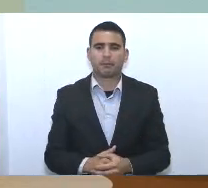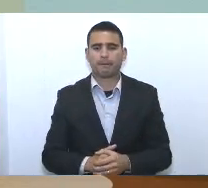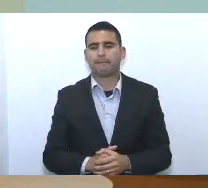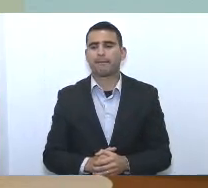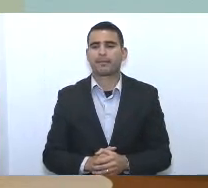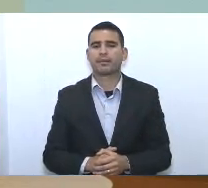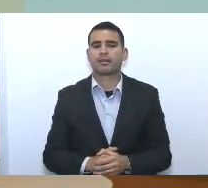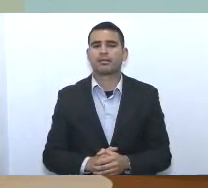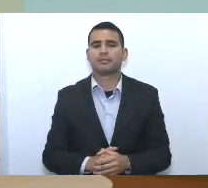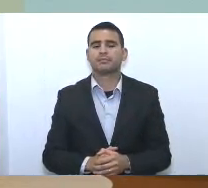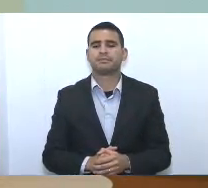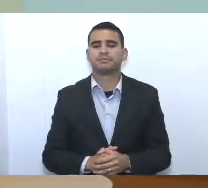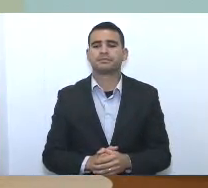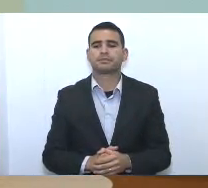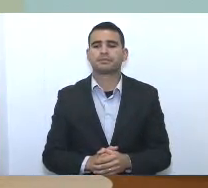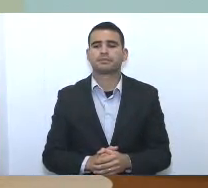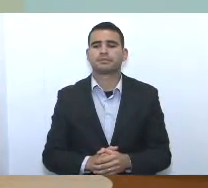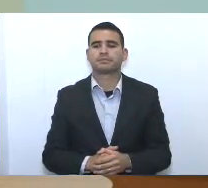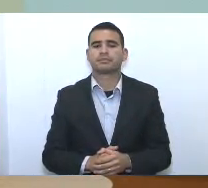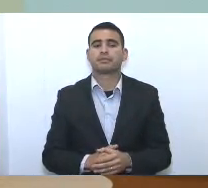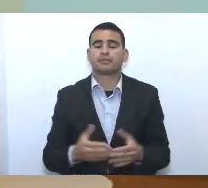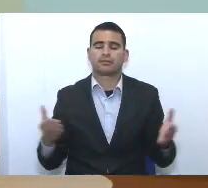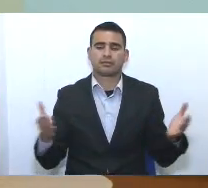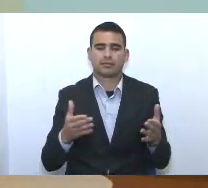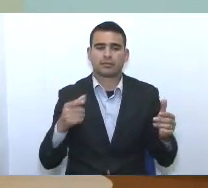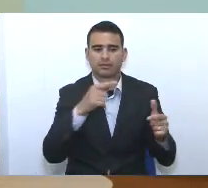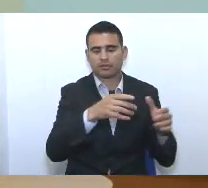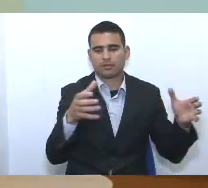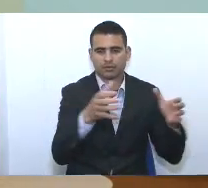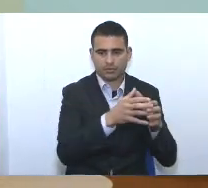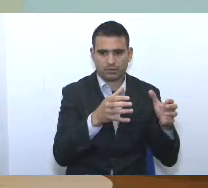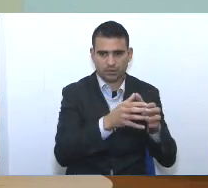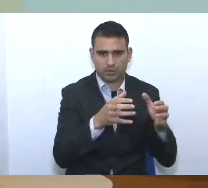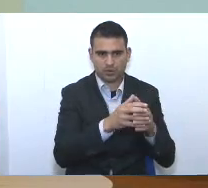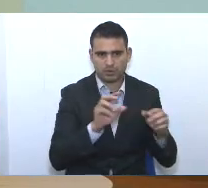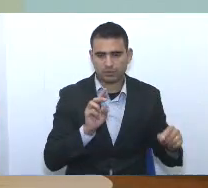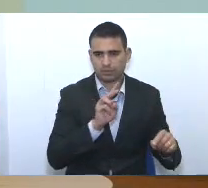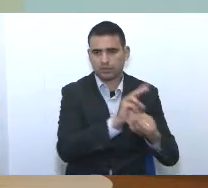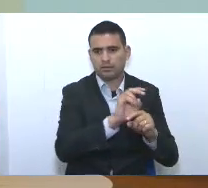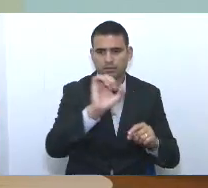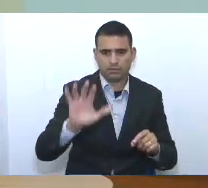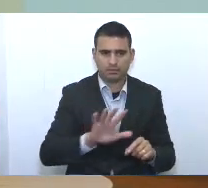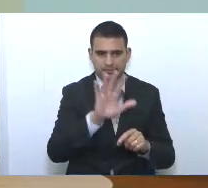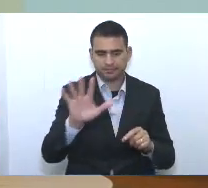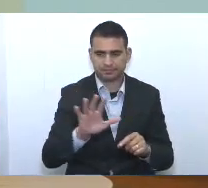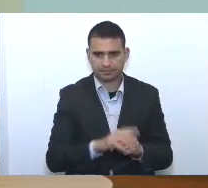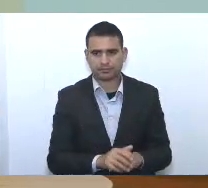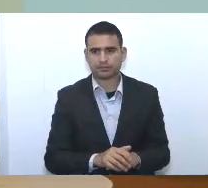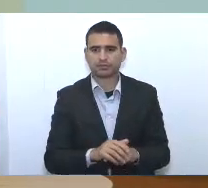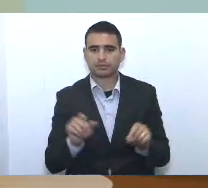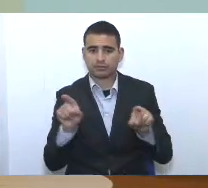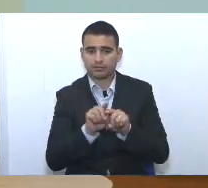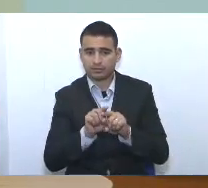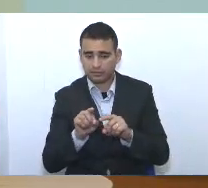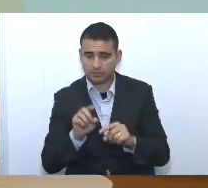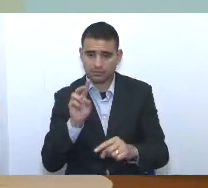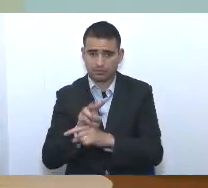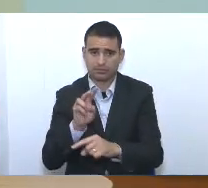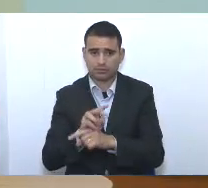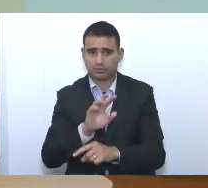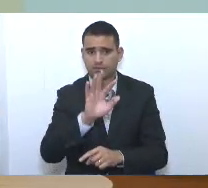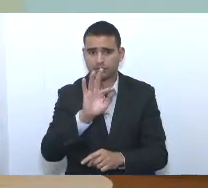considerando que no município nós temos a Defensoria Pública do Estado, a Defensoria Pública Federal, se existe algum estudo,